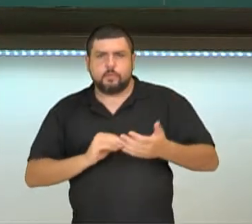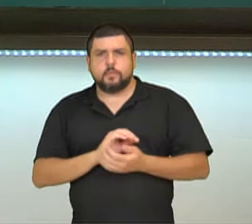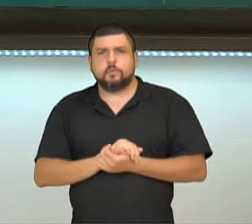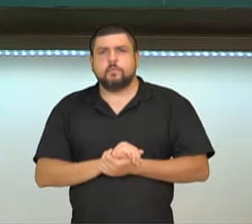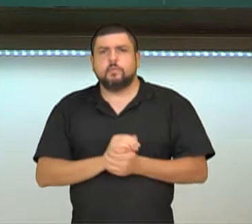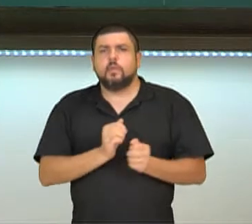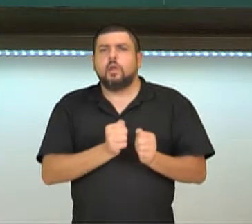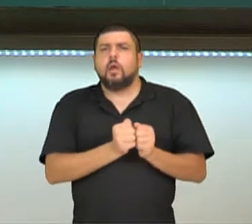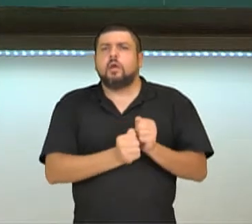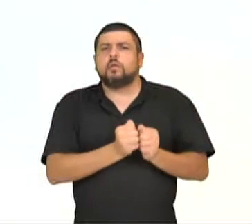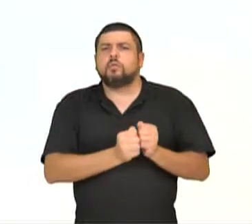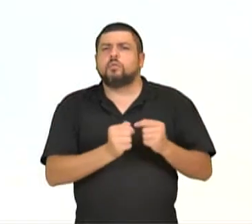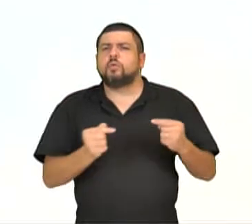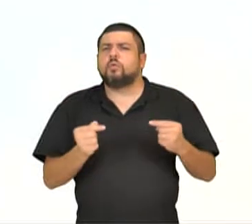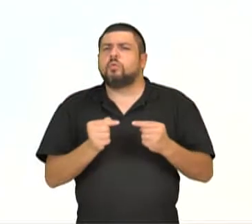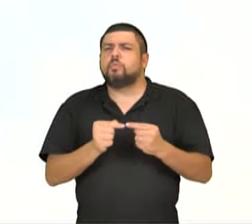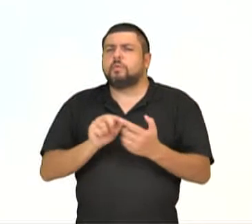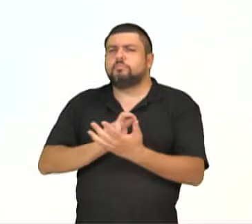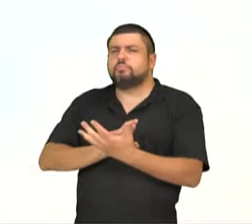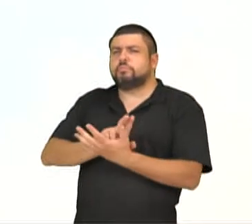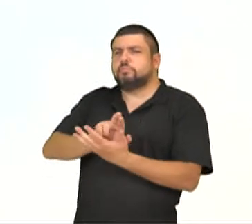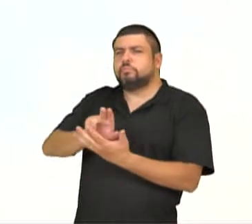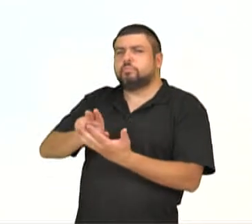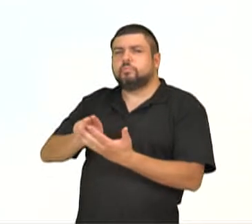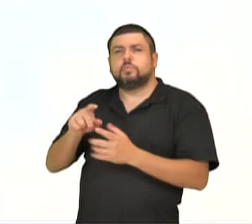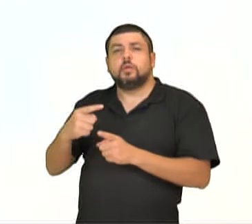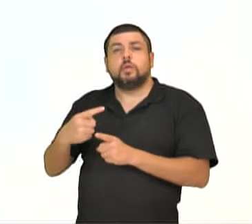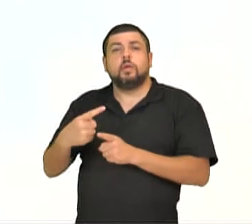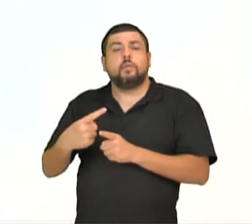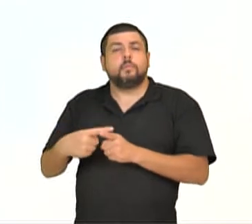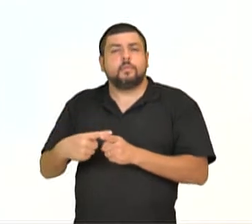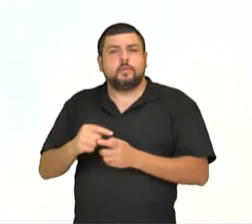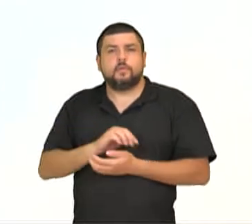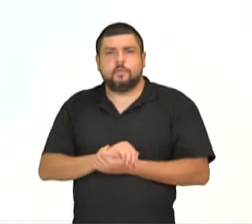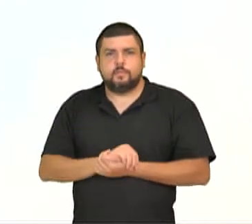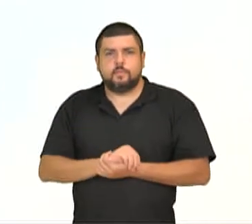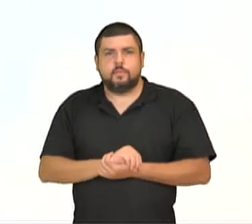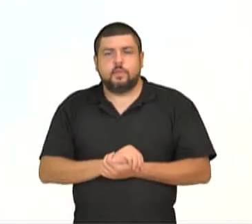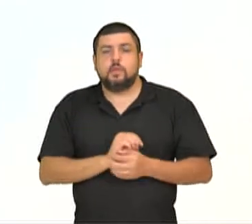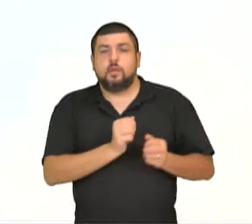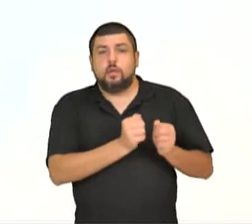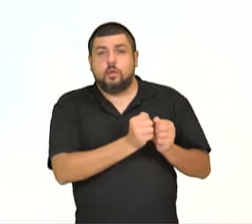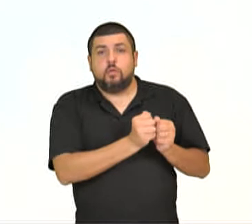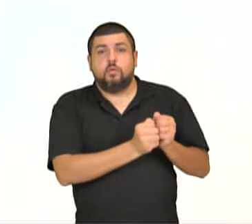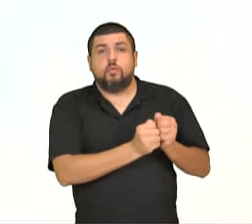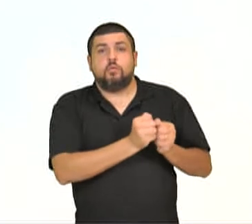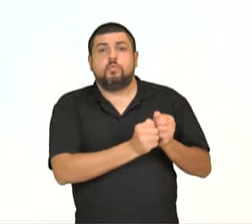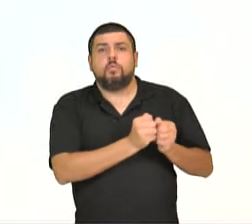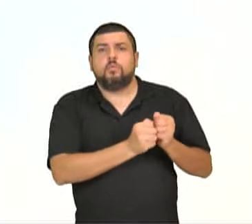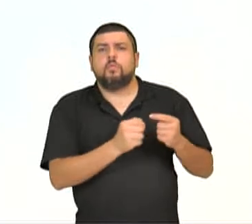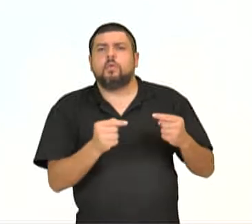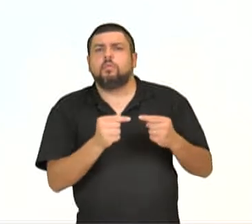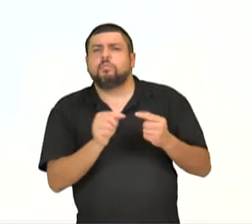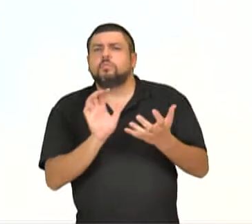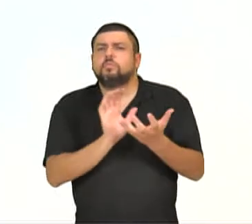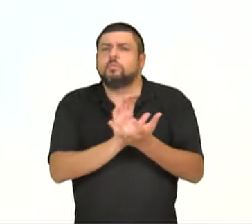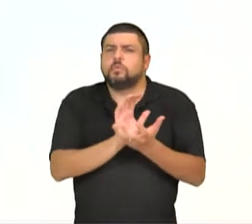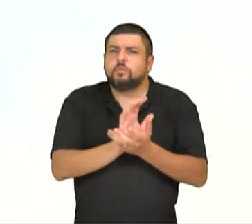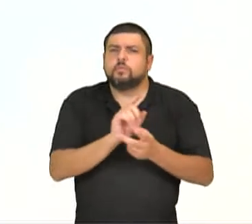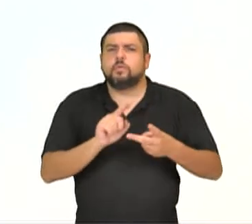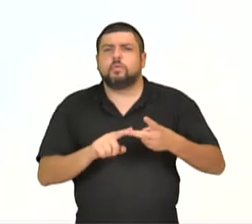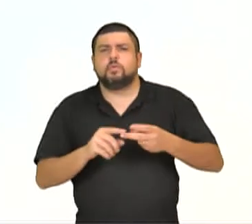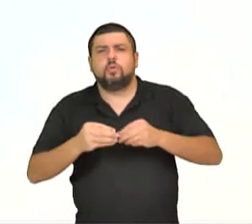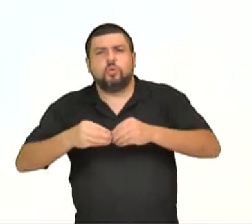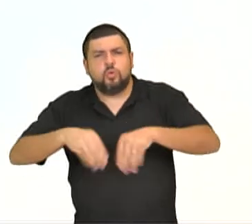é extremamente versátil? É extremamente versátil porque também é consumido em preparações como legumes, verduras, ovos e